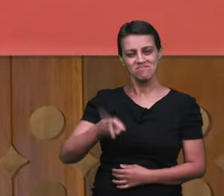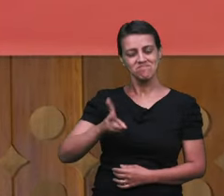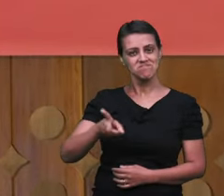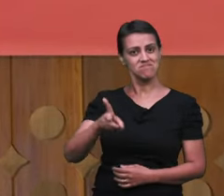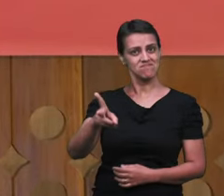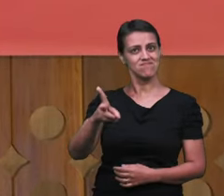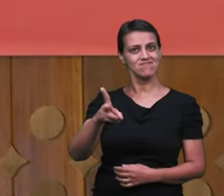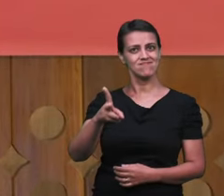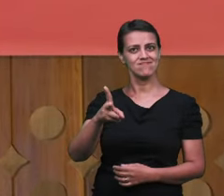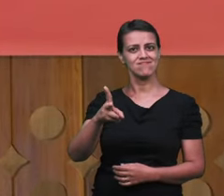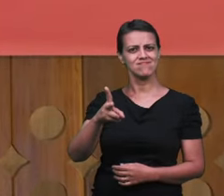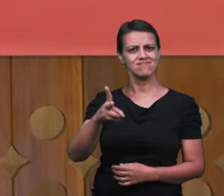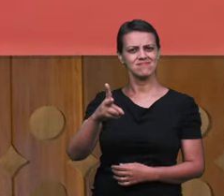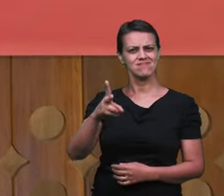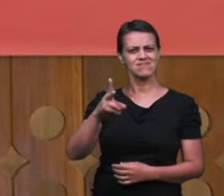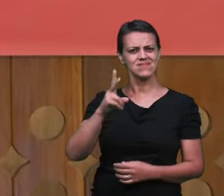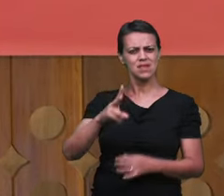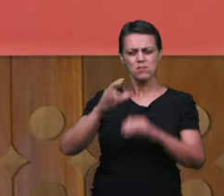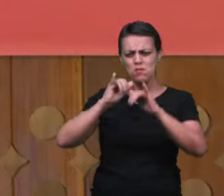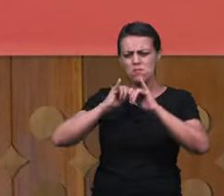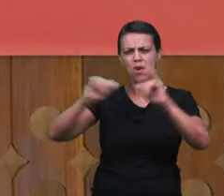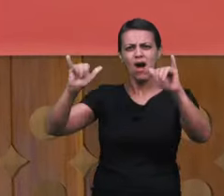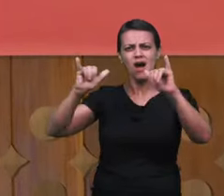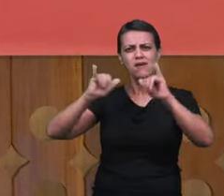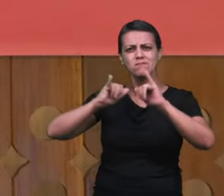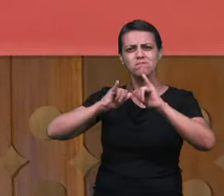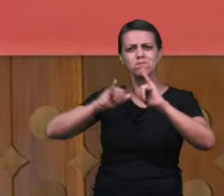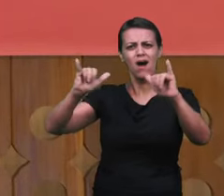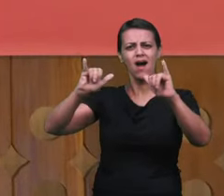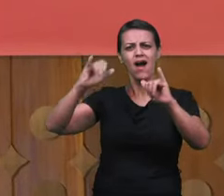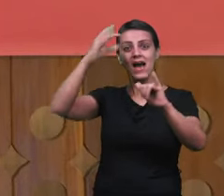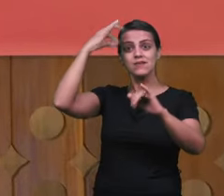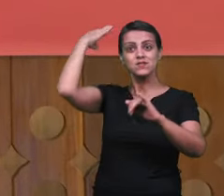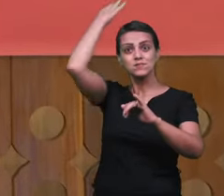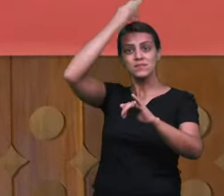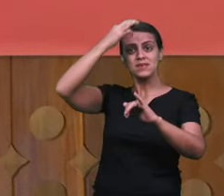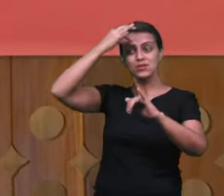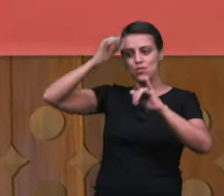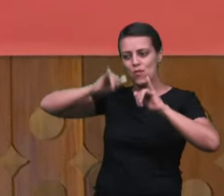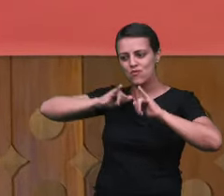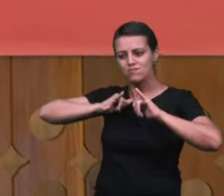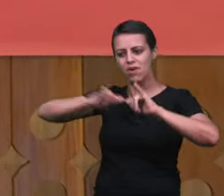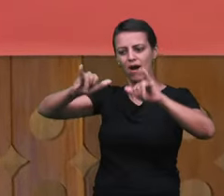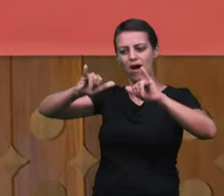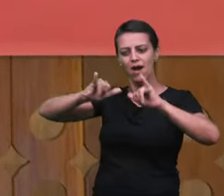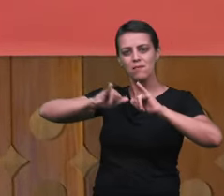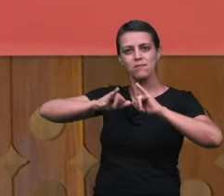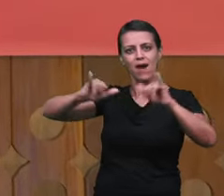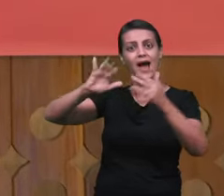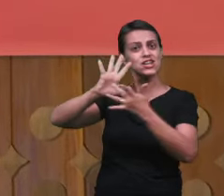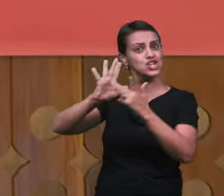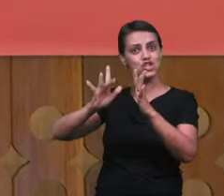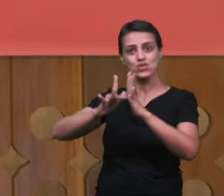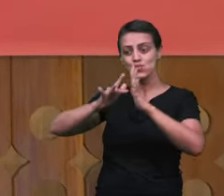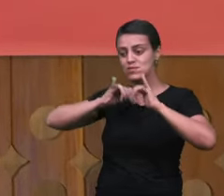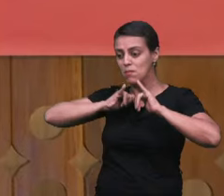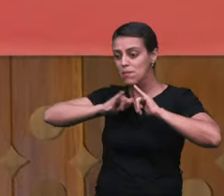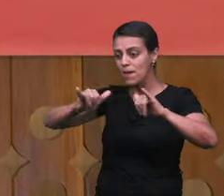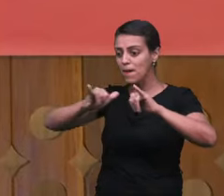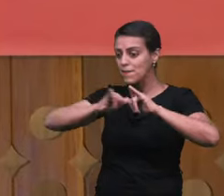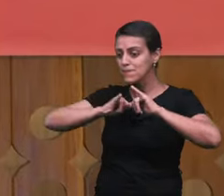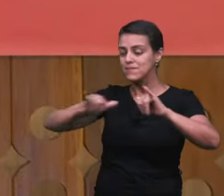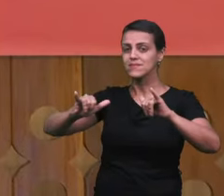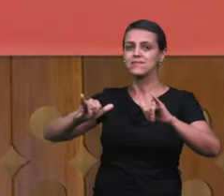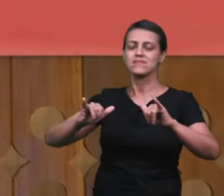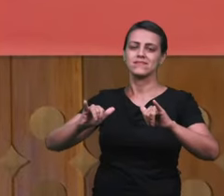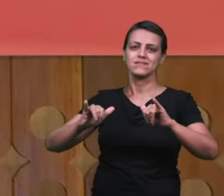trombeta é ele falando à igreja, pelo seu espírito, não é pela razão, porque pela razão os doidos estão aí,